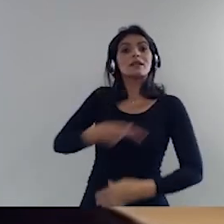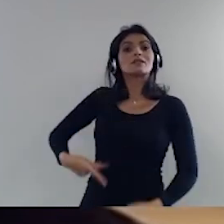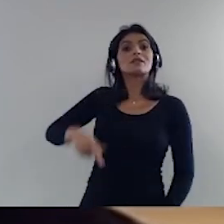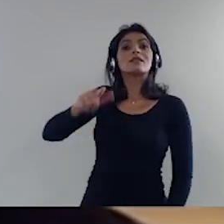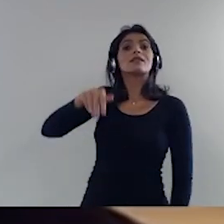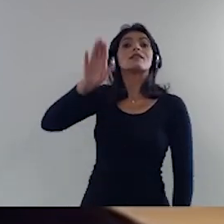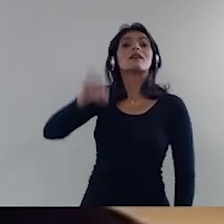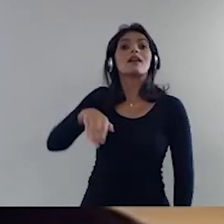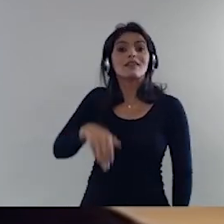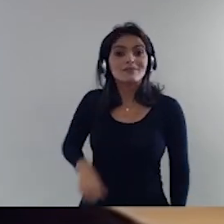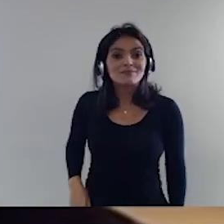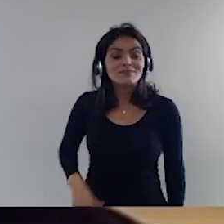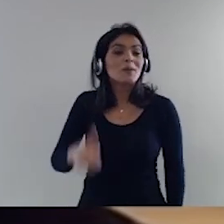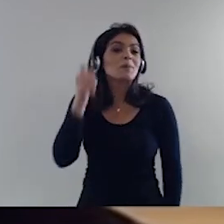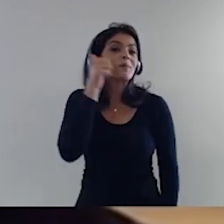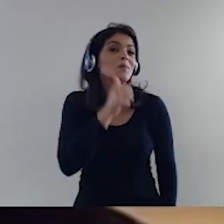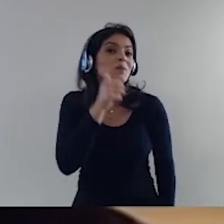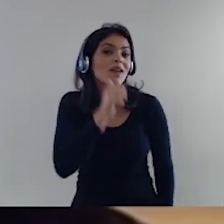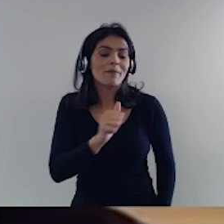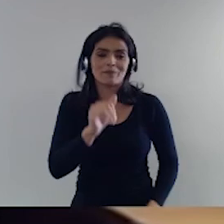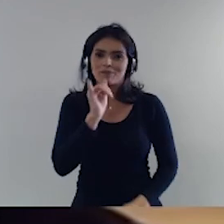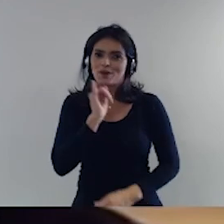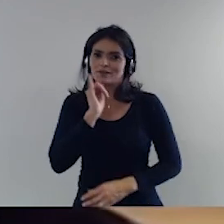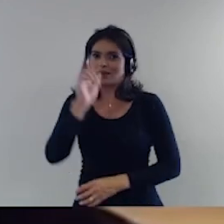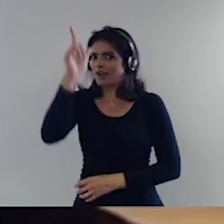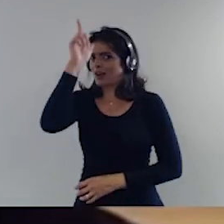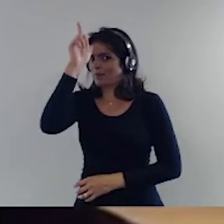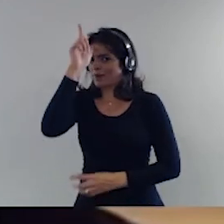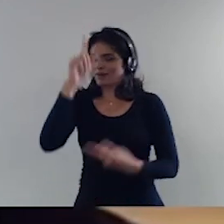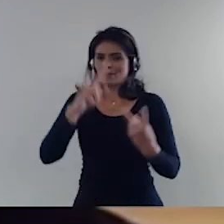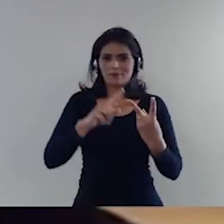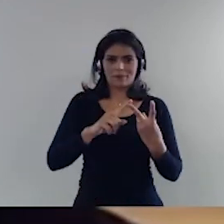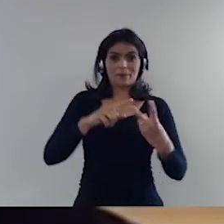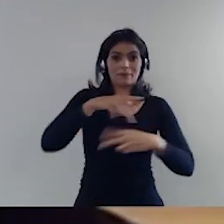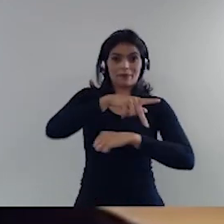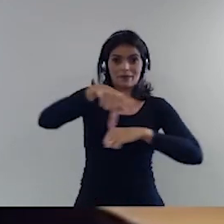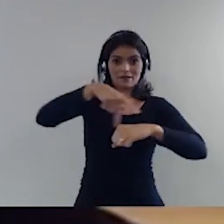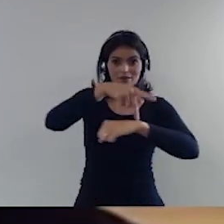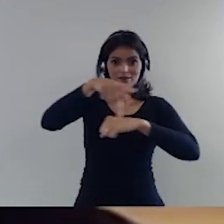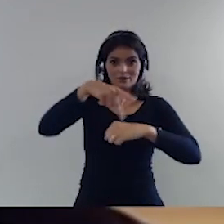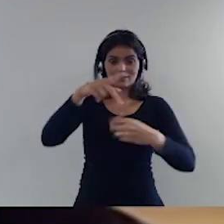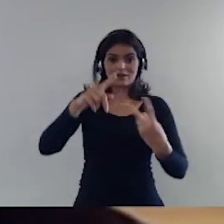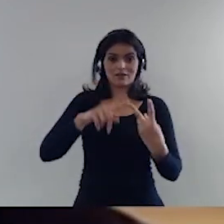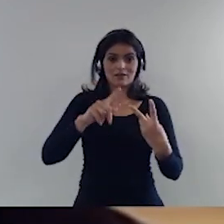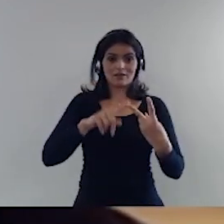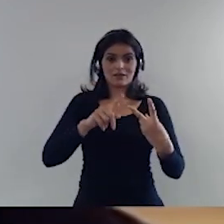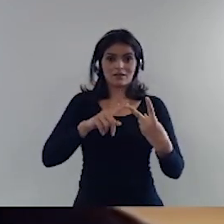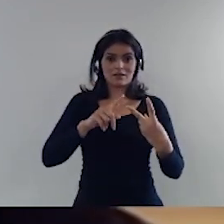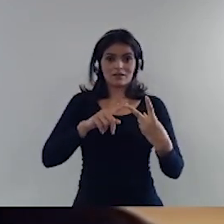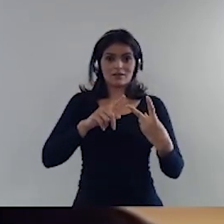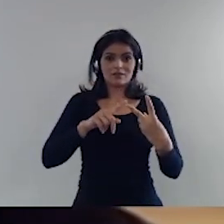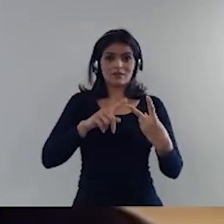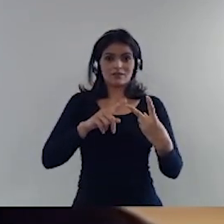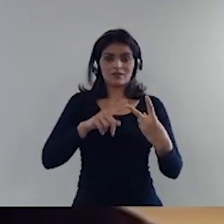mulheres, como foi o caso da Alemanha, como foi o caso da